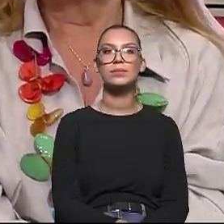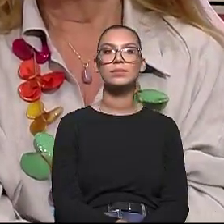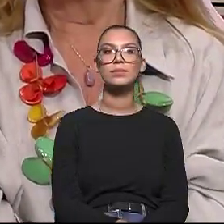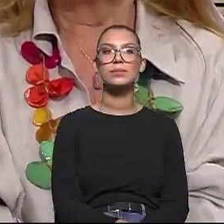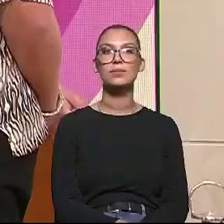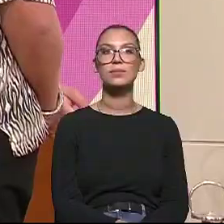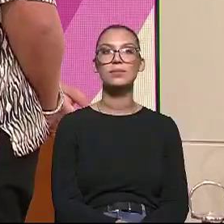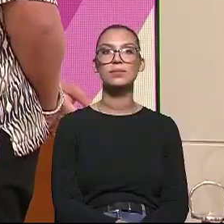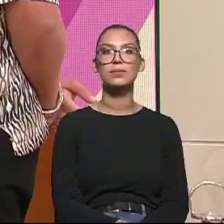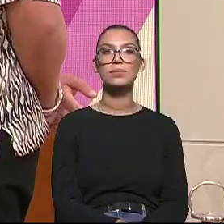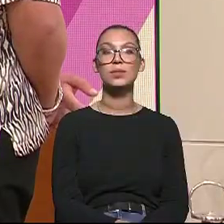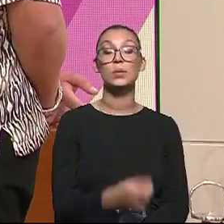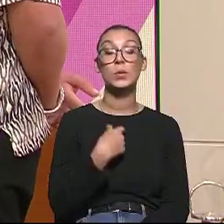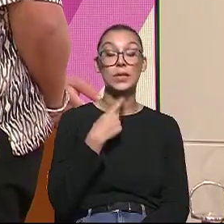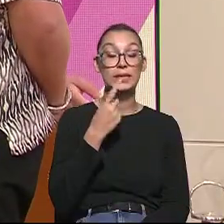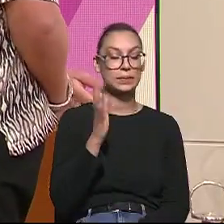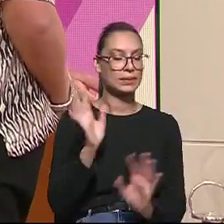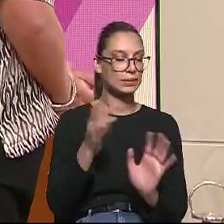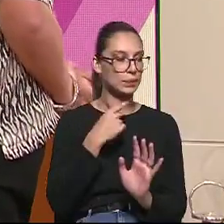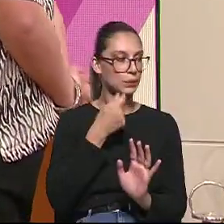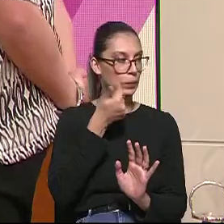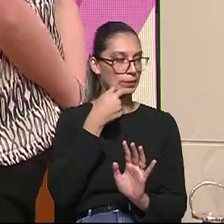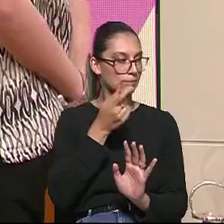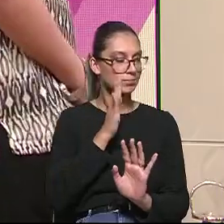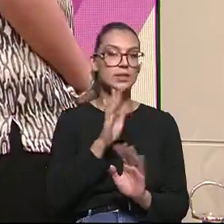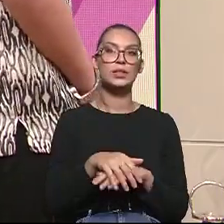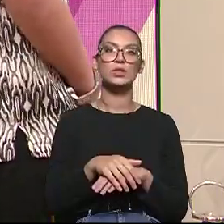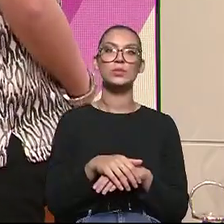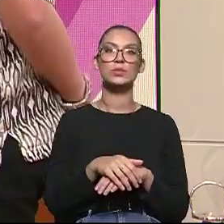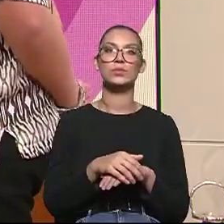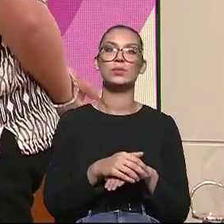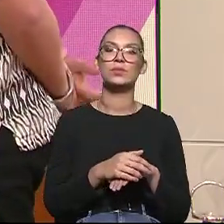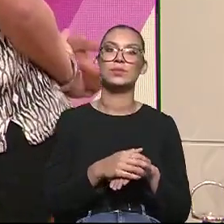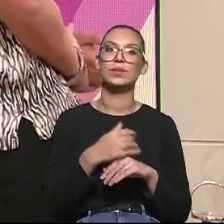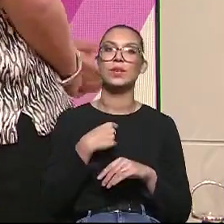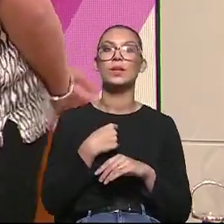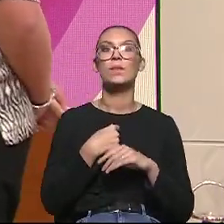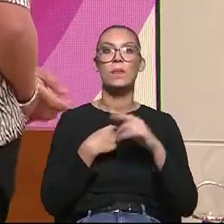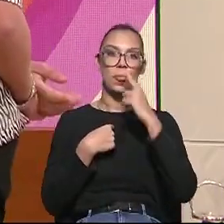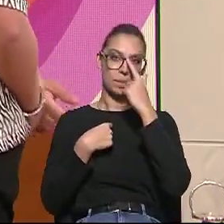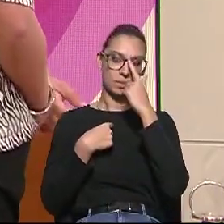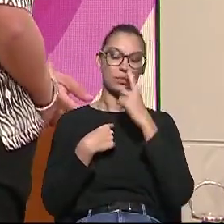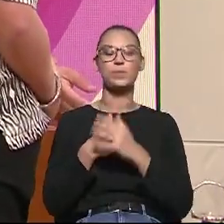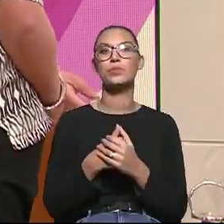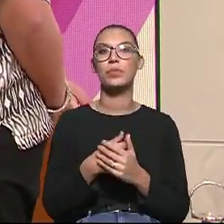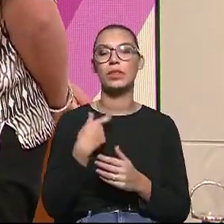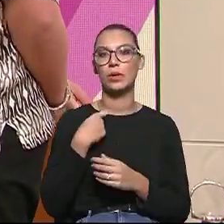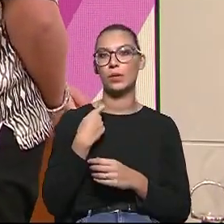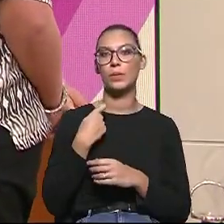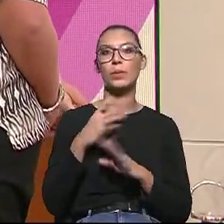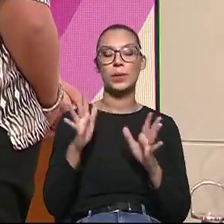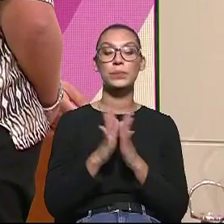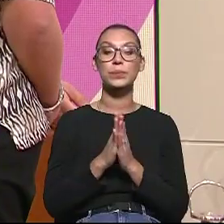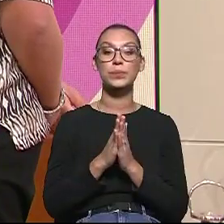3... Agora ia dizer uma coisa, mas não vou dizer. Ia dizer, vou dizer uma lata. Que ele dizia há pouco que estava a fazer ali uma grande